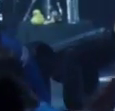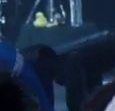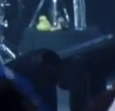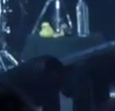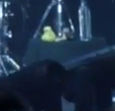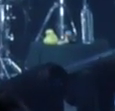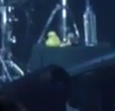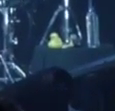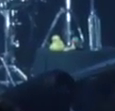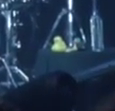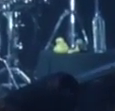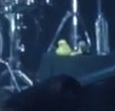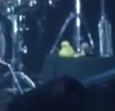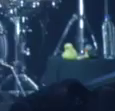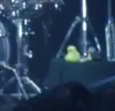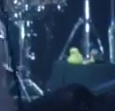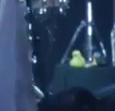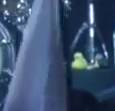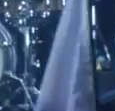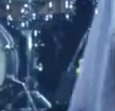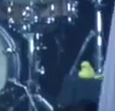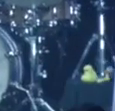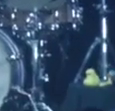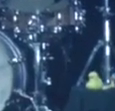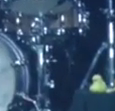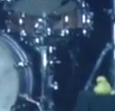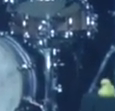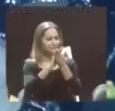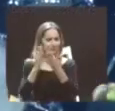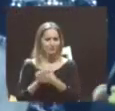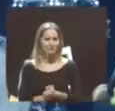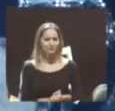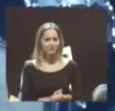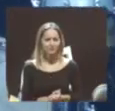Descansar aqui um bocadinho enquanto eu faço uns agradecimentos.